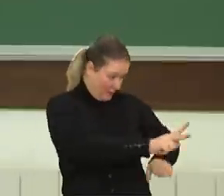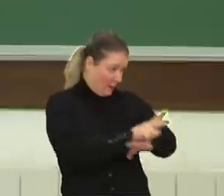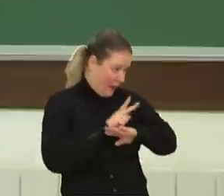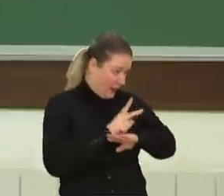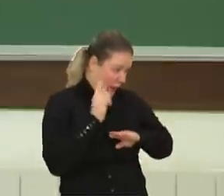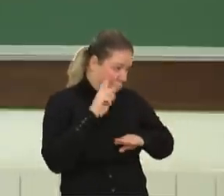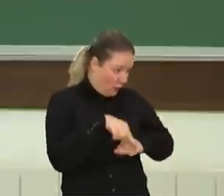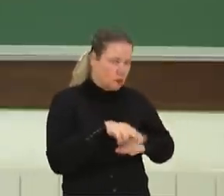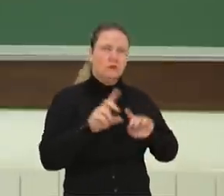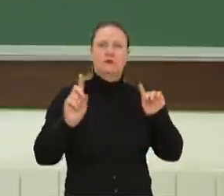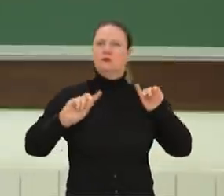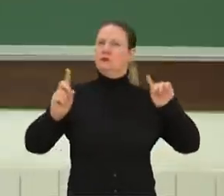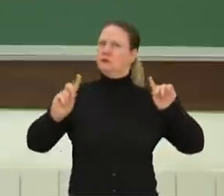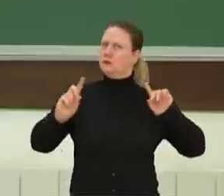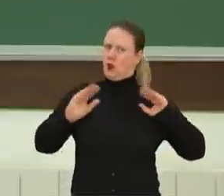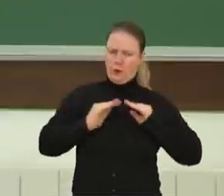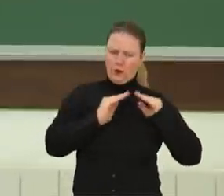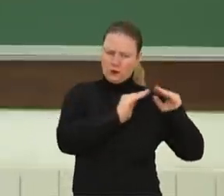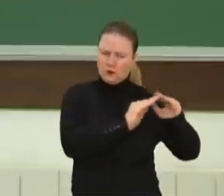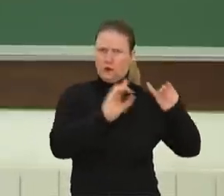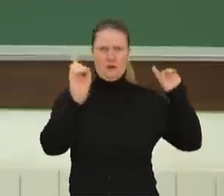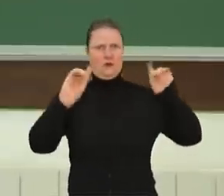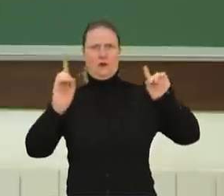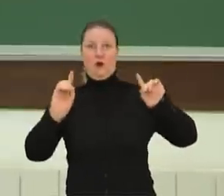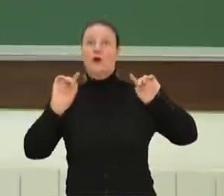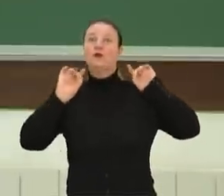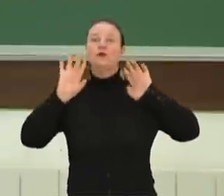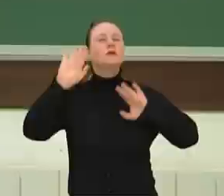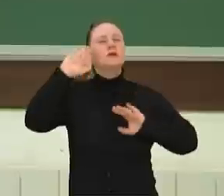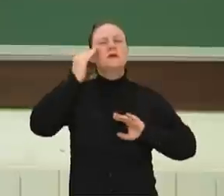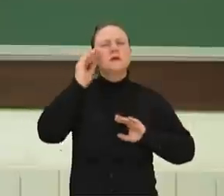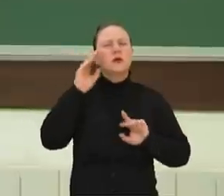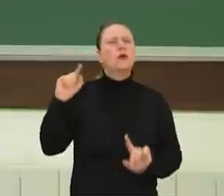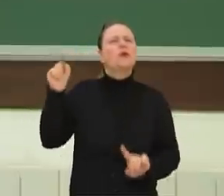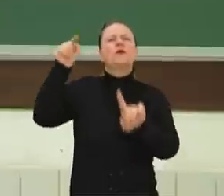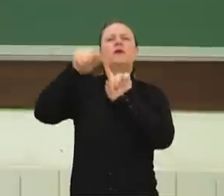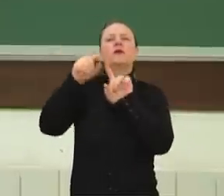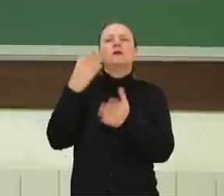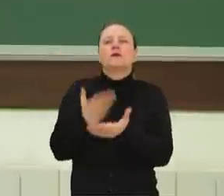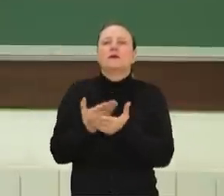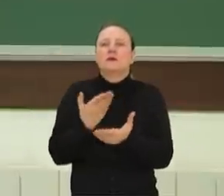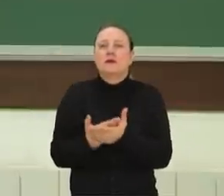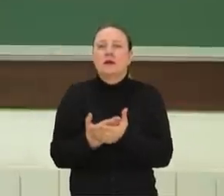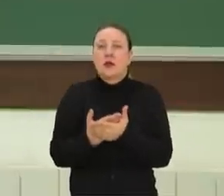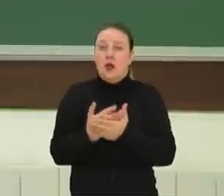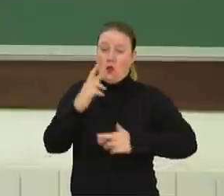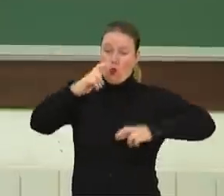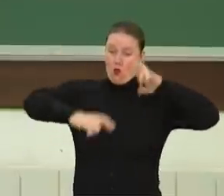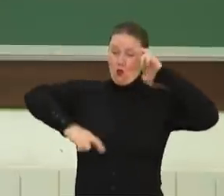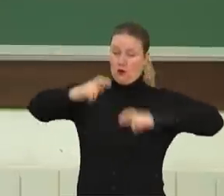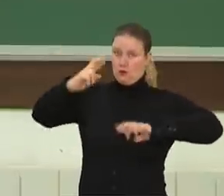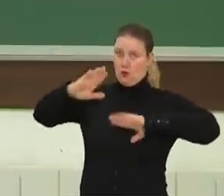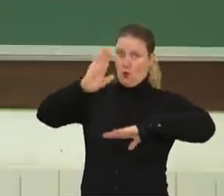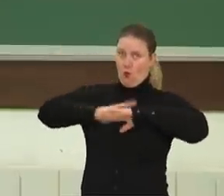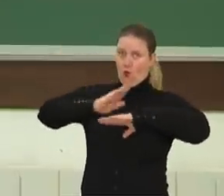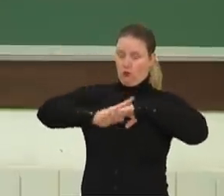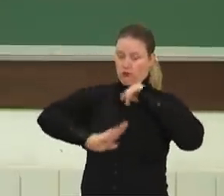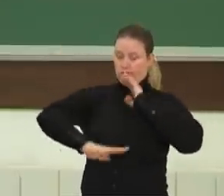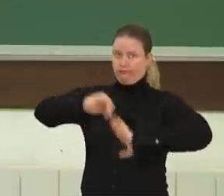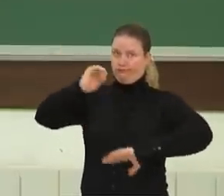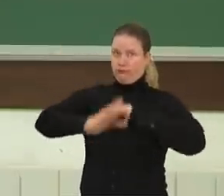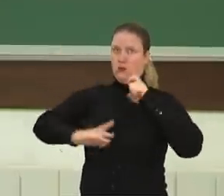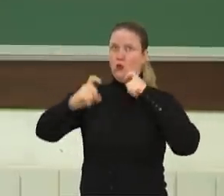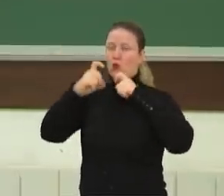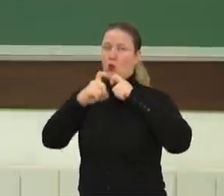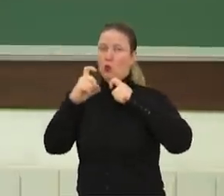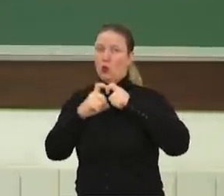É só para a gente entender o que que tem lá no hemograma, né? O objetivo dessa aula. Quem analisa é o médico, junto com sintomas,